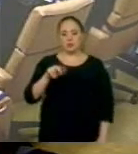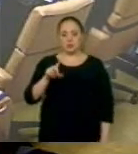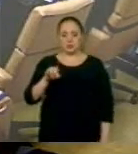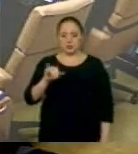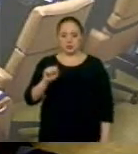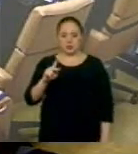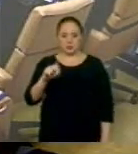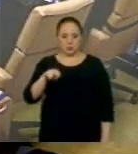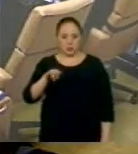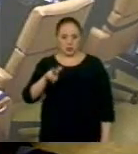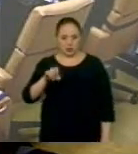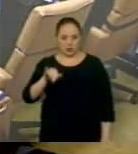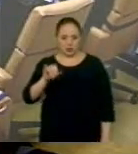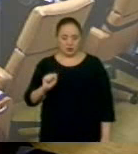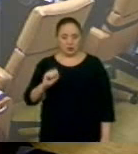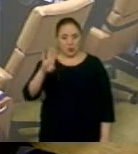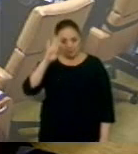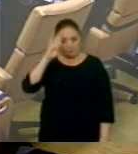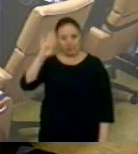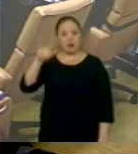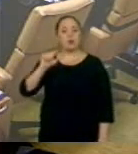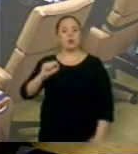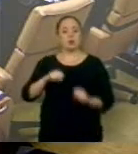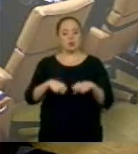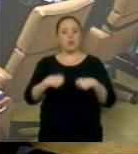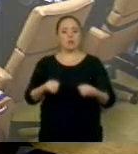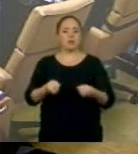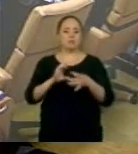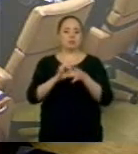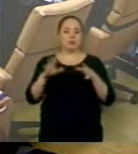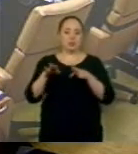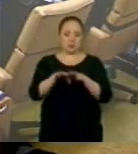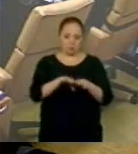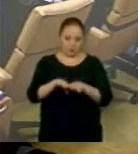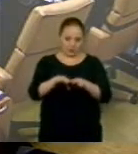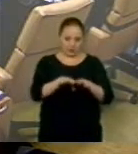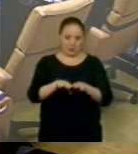desses elementos é a defesa da democracia. Mesmo porque,